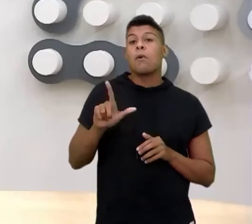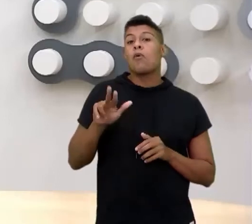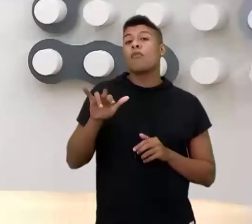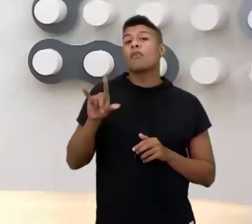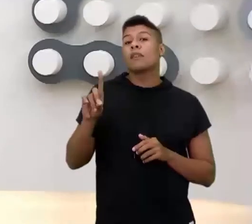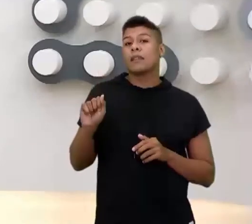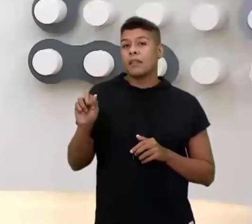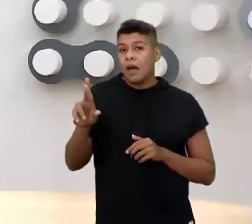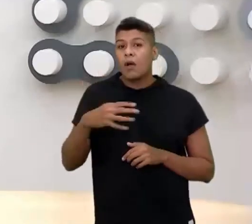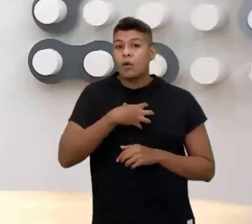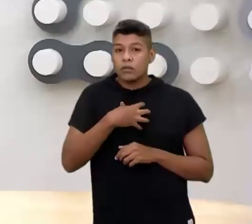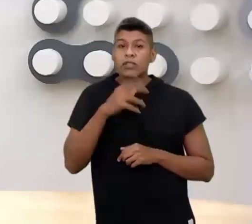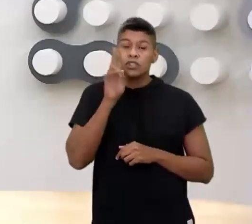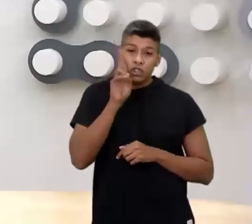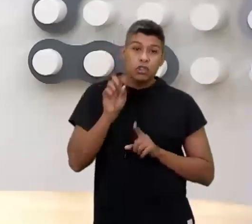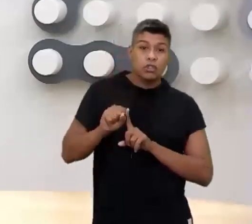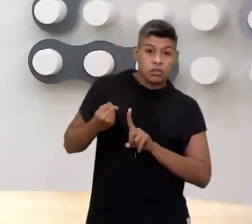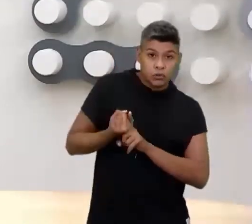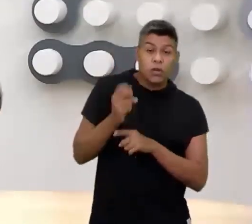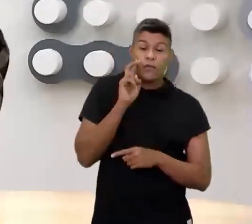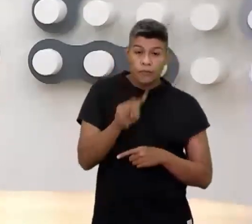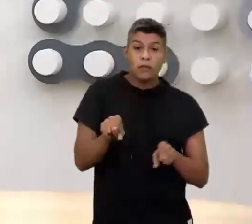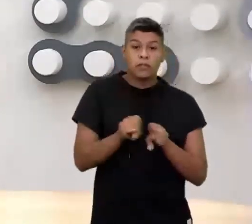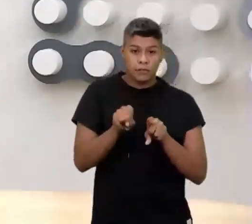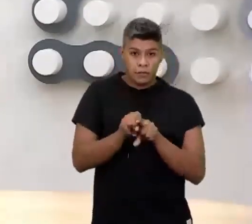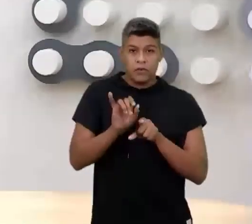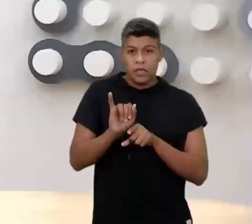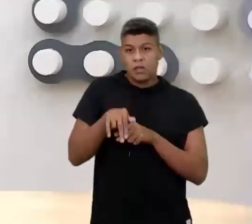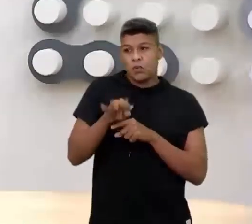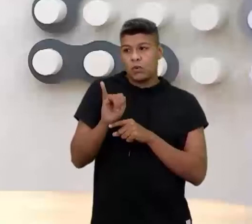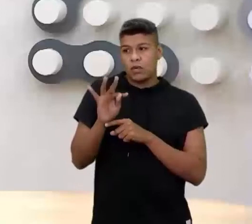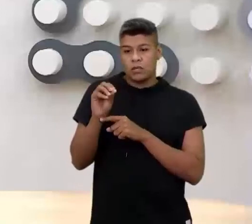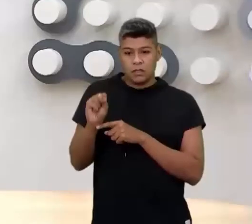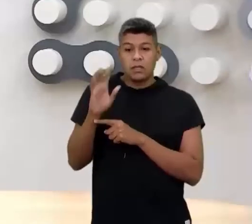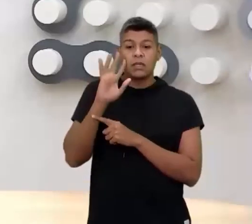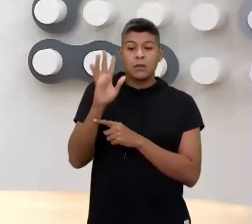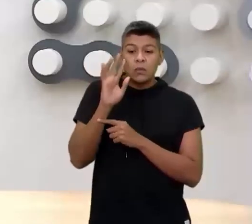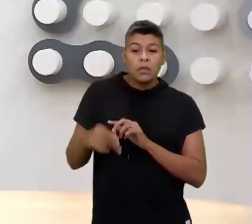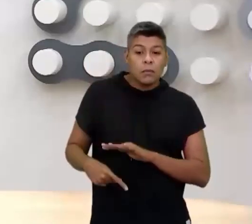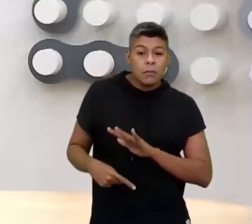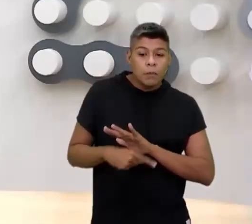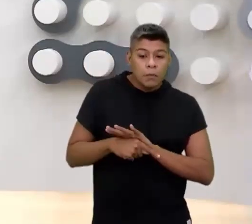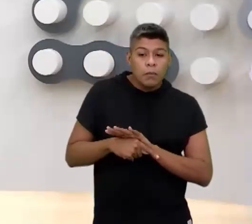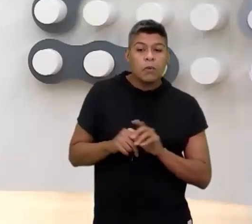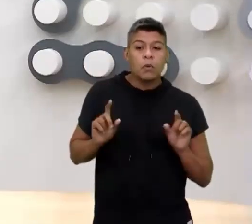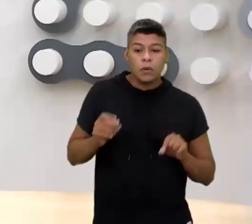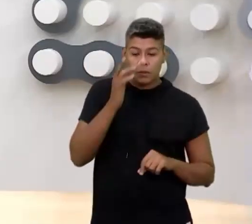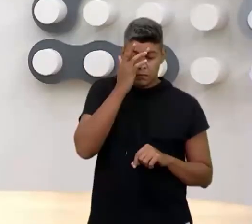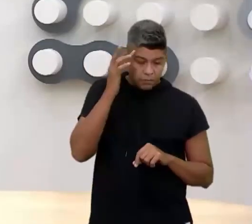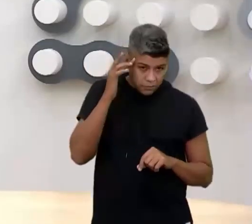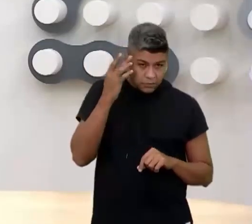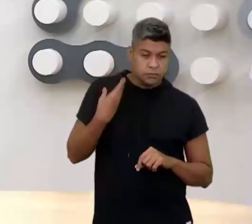seu contexto histórico e social. Nós vimos também os Inuits, né, a teoria, né, do Paul Vidal